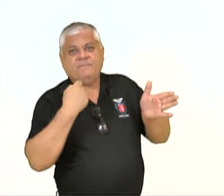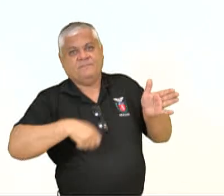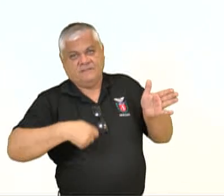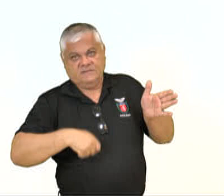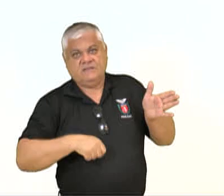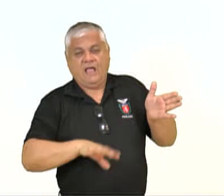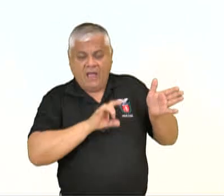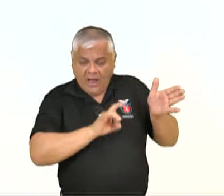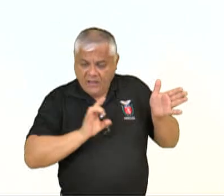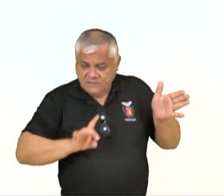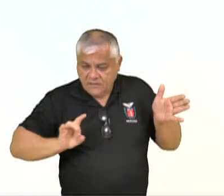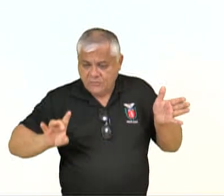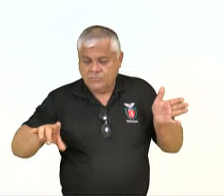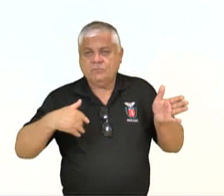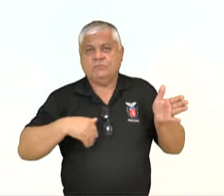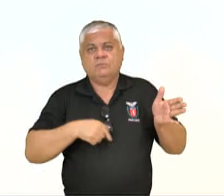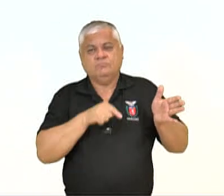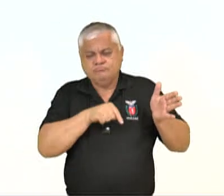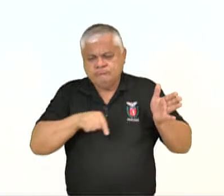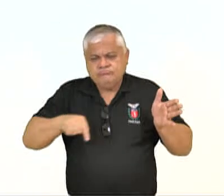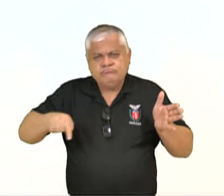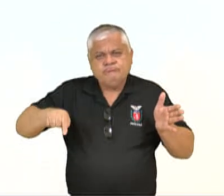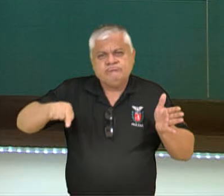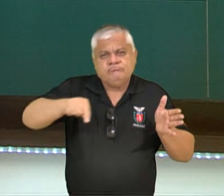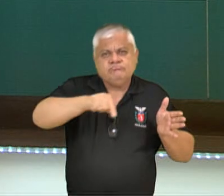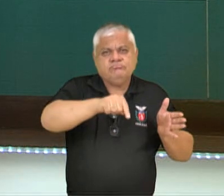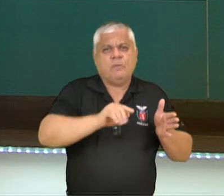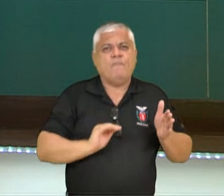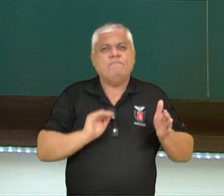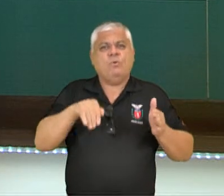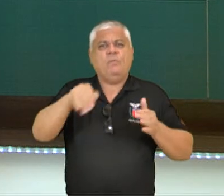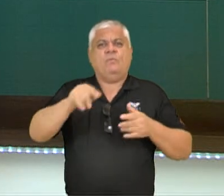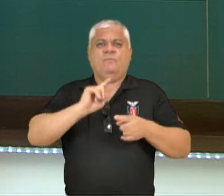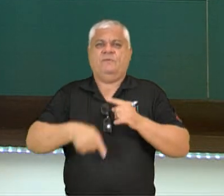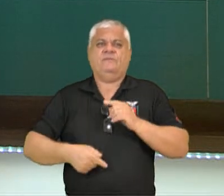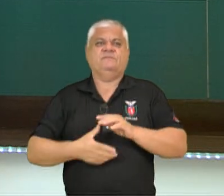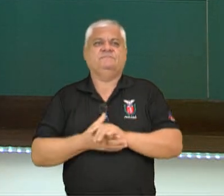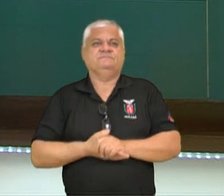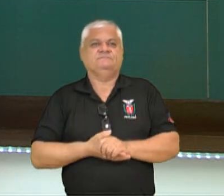os pontos de controle no sentido que está marcado no mapa.